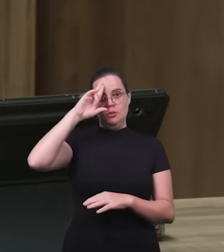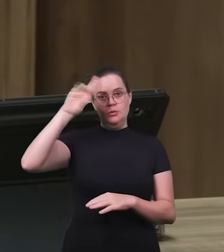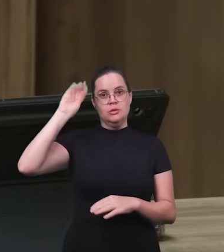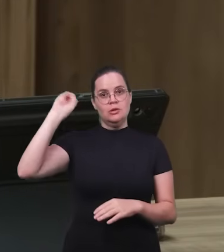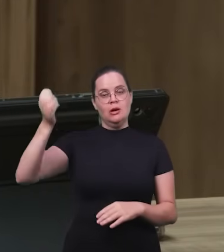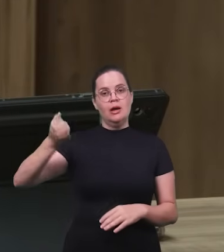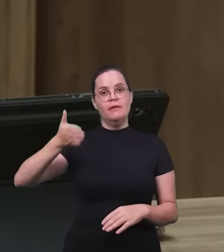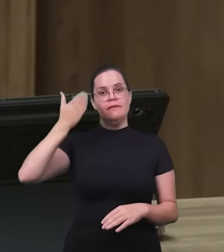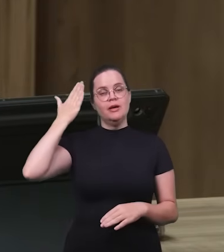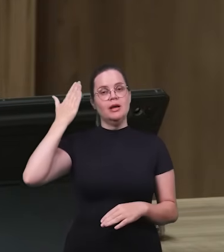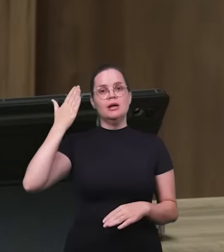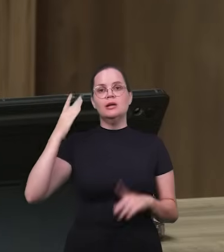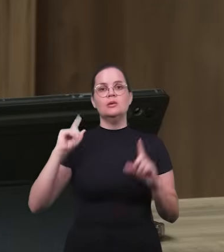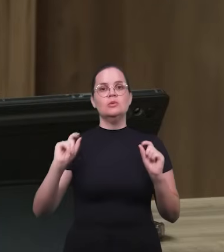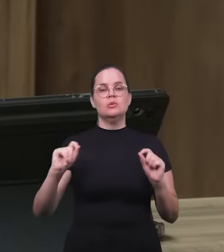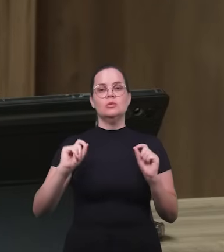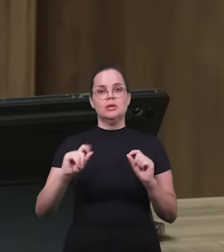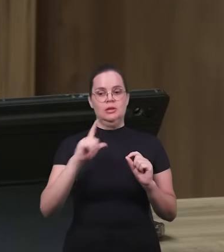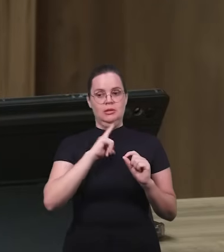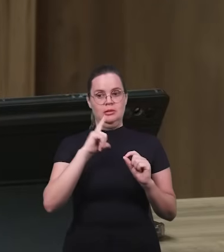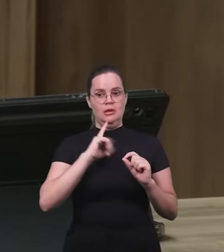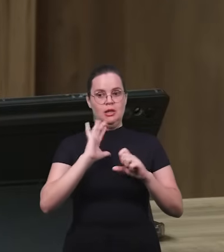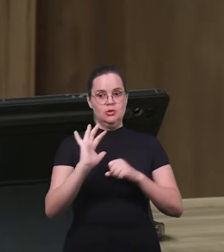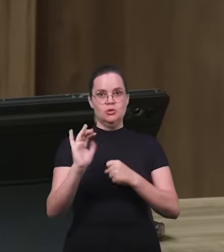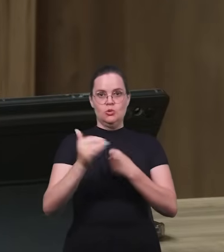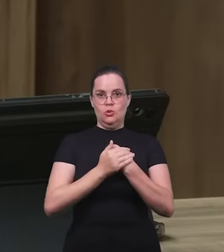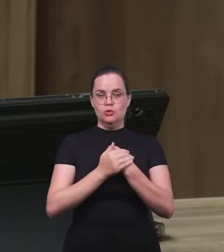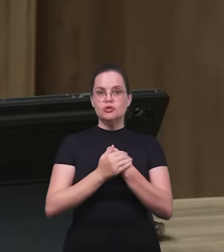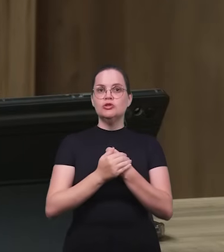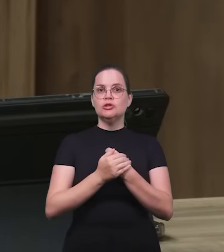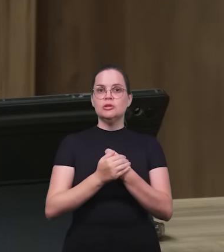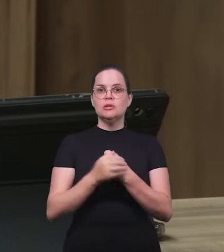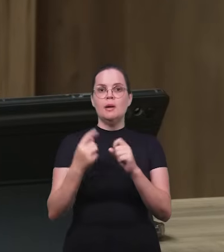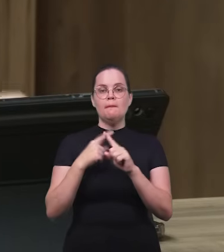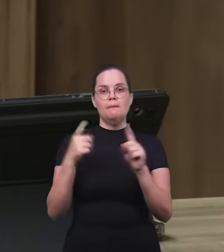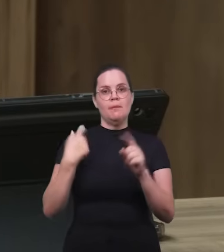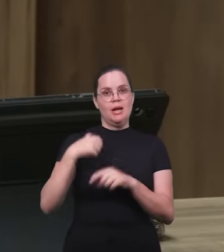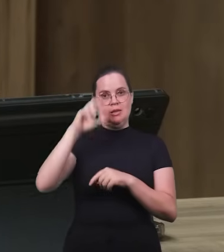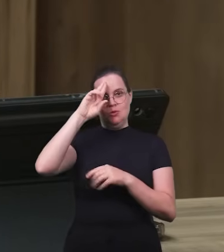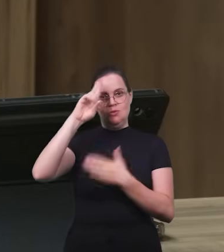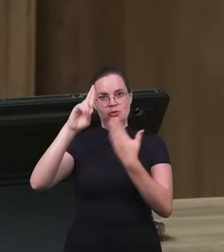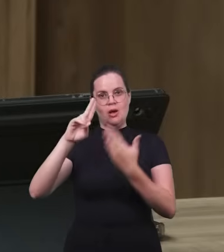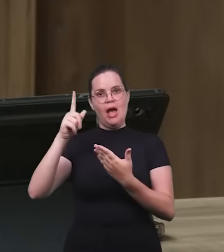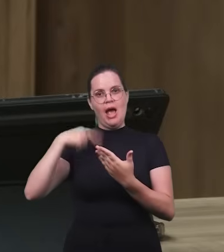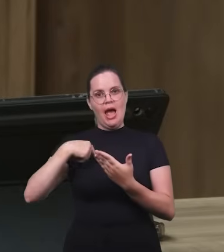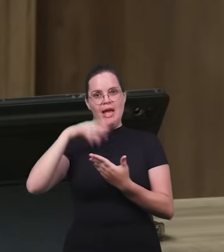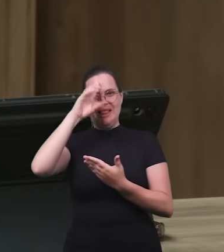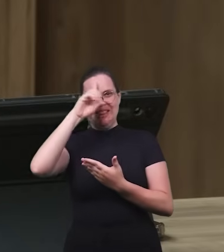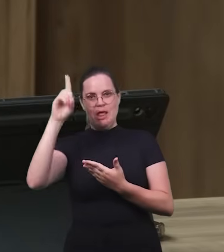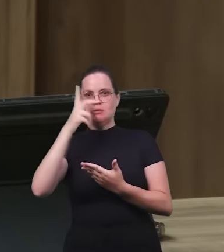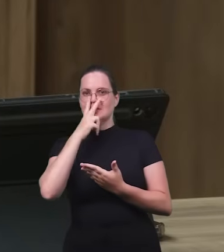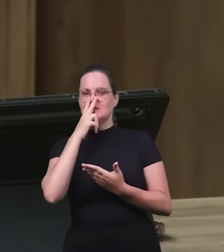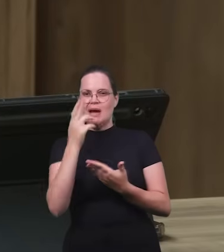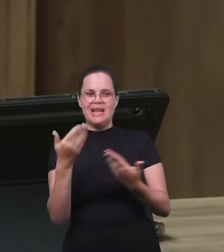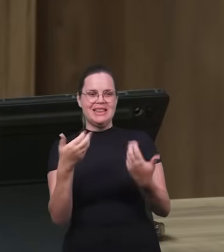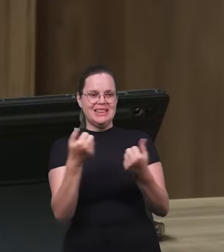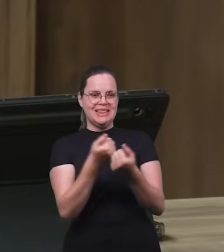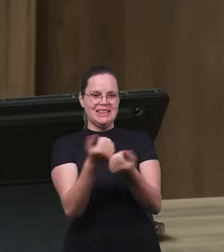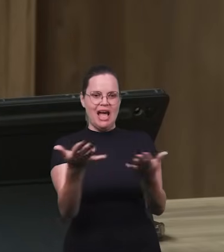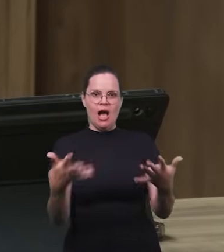que está oculto, e o Senhor não é Deus de confusão, né? O texto está até em 1